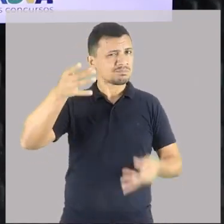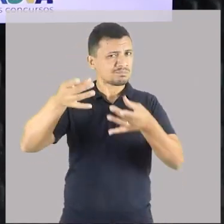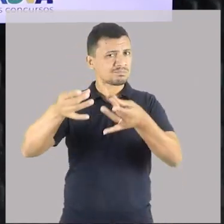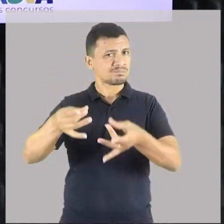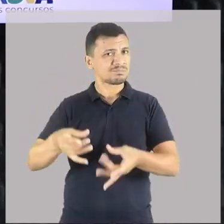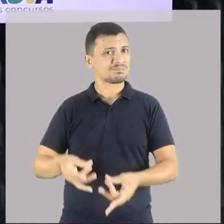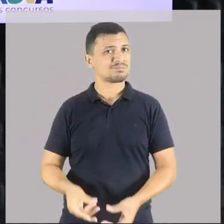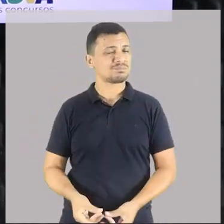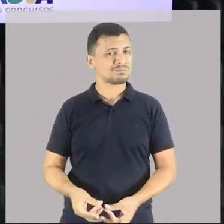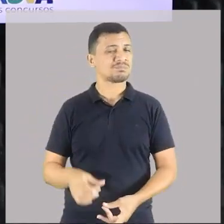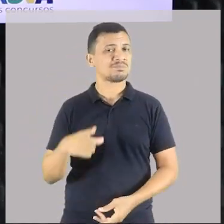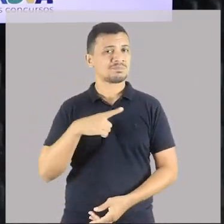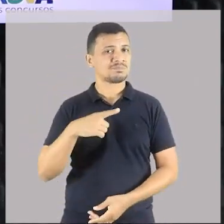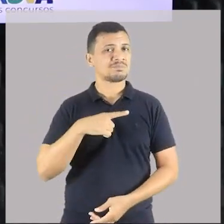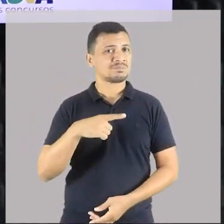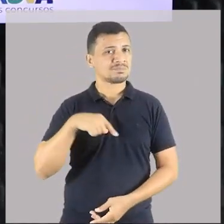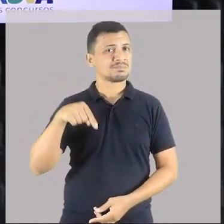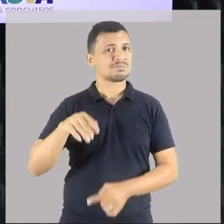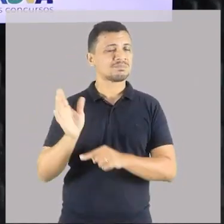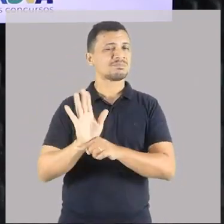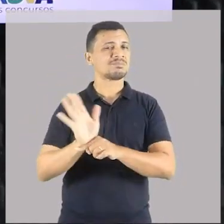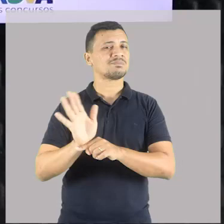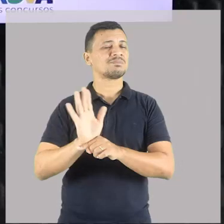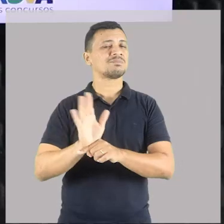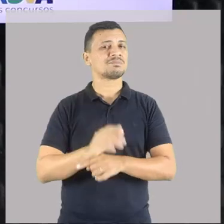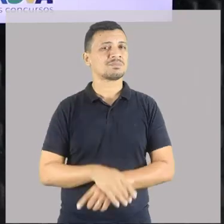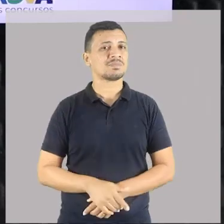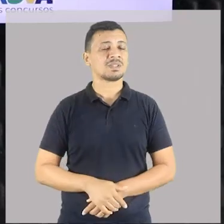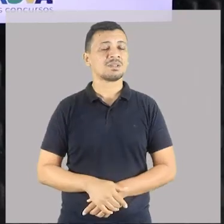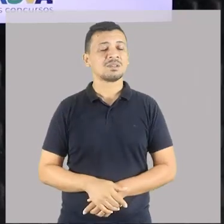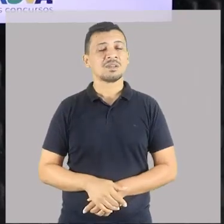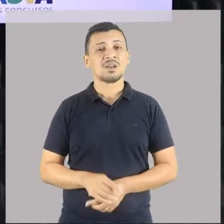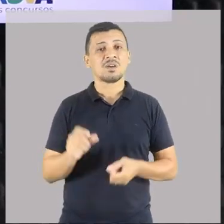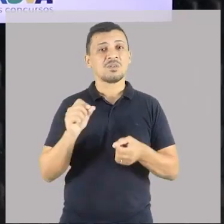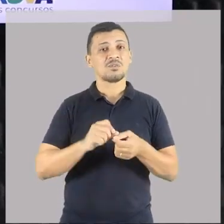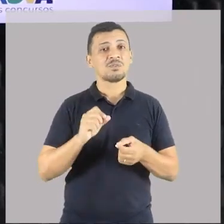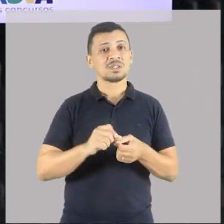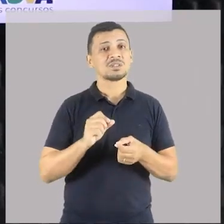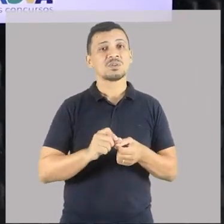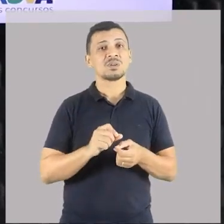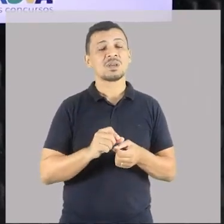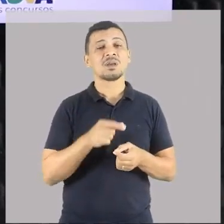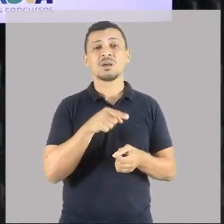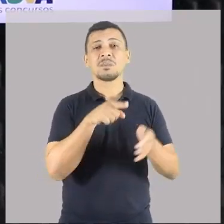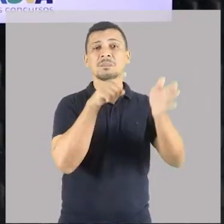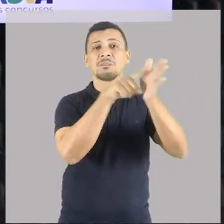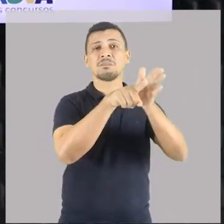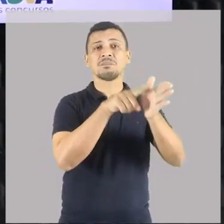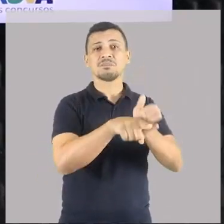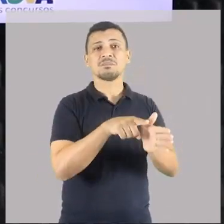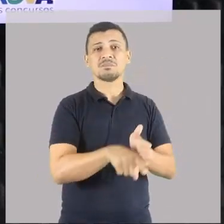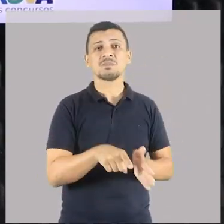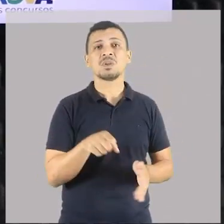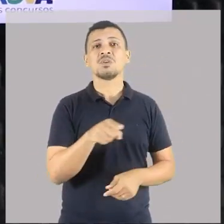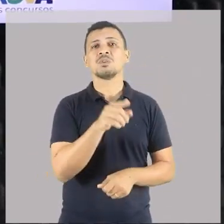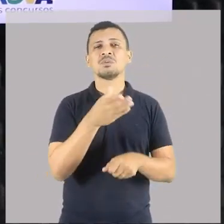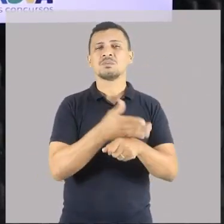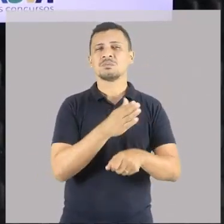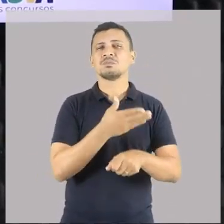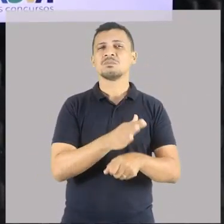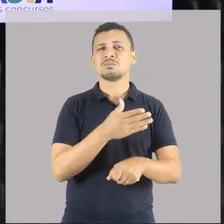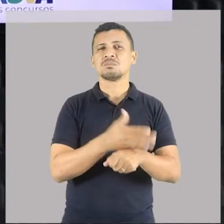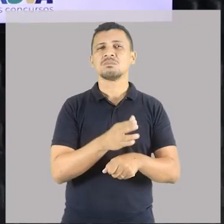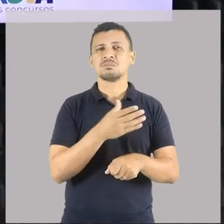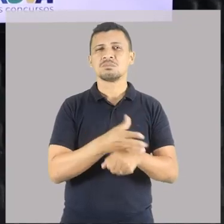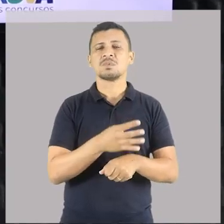detalhes do que está aqui no vídeo, certo? No slide, e façam as questões gabaritadas para vocês praticarem, treinarem o